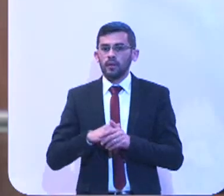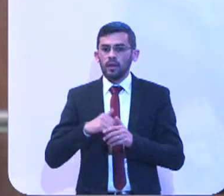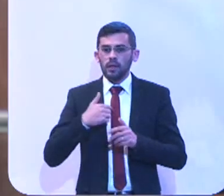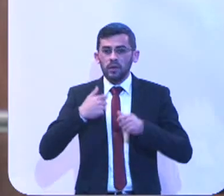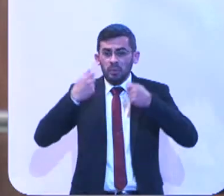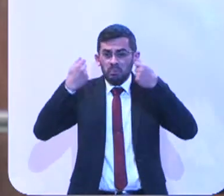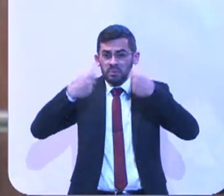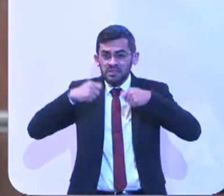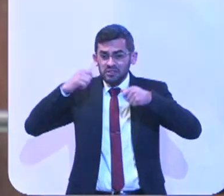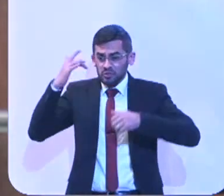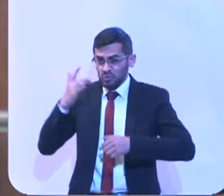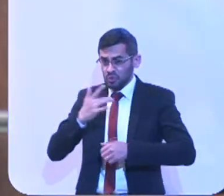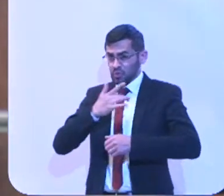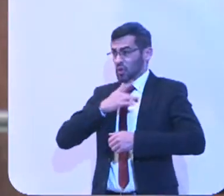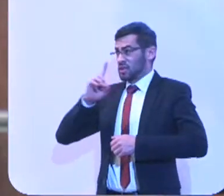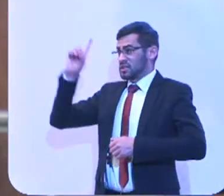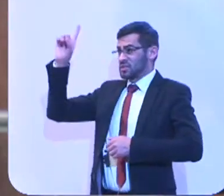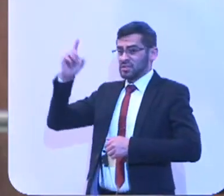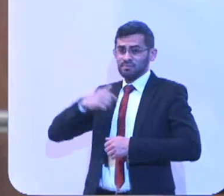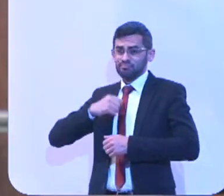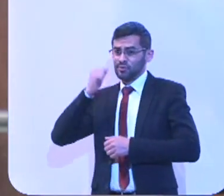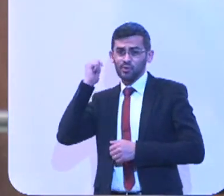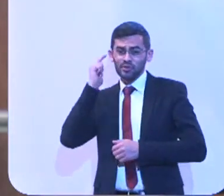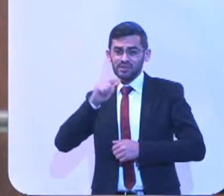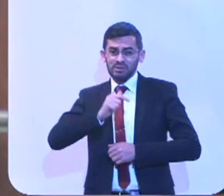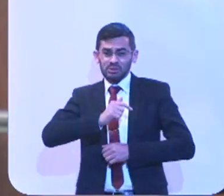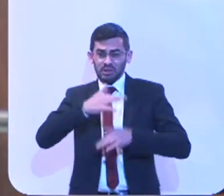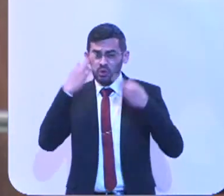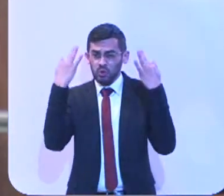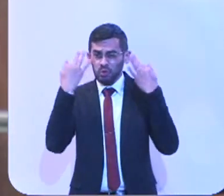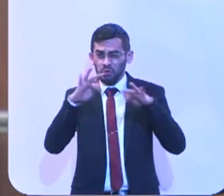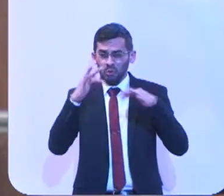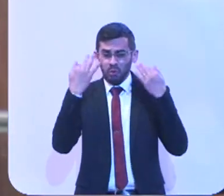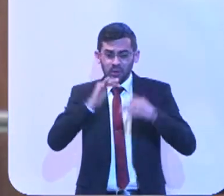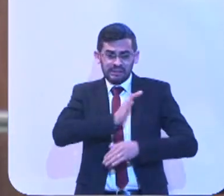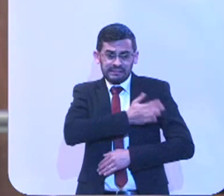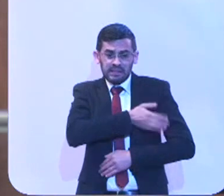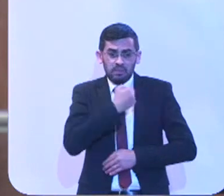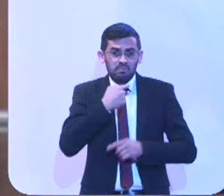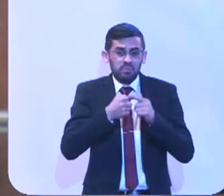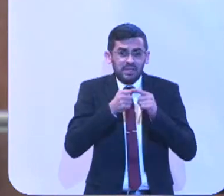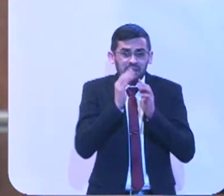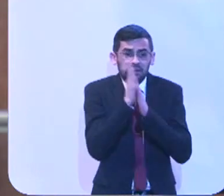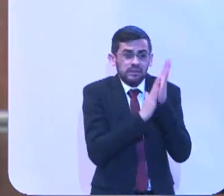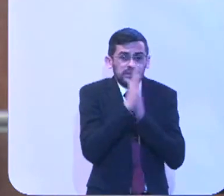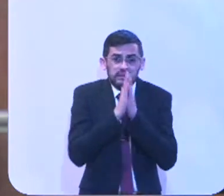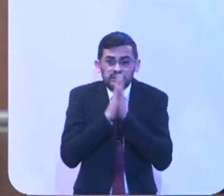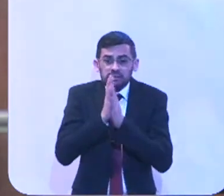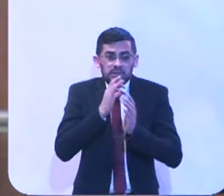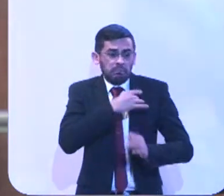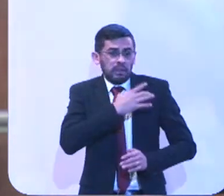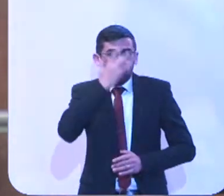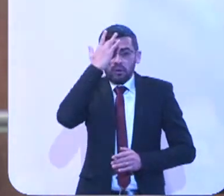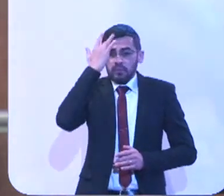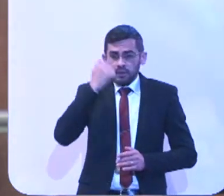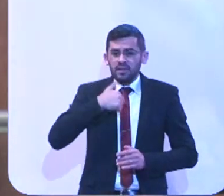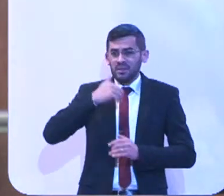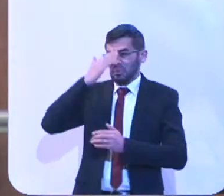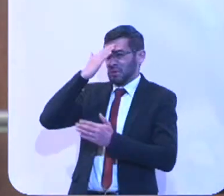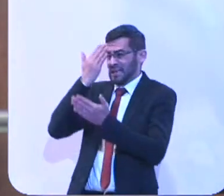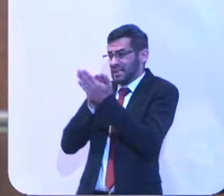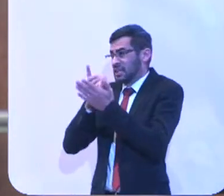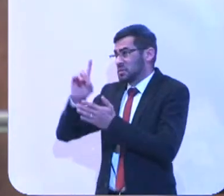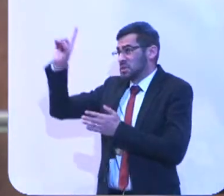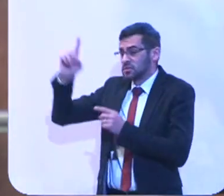preciso do toque de Deus. Não aguento mais a dor no meu peito, causada pela ansiedade e medo do amanhã. Eu creio em Deus,